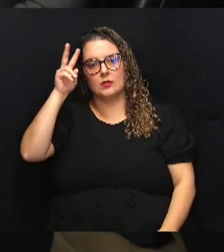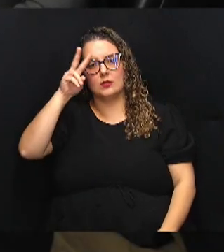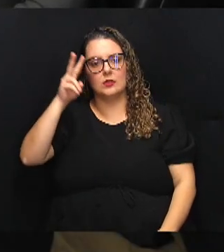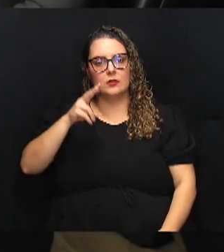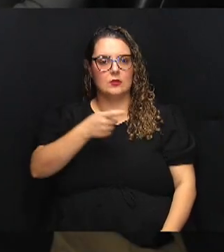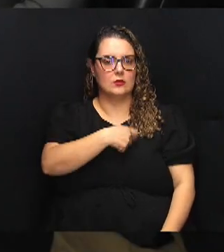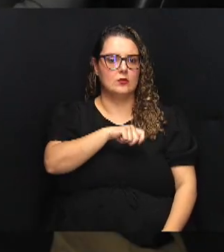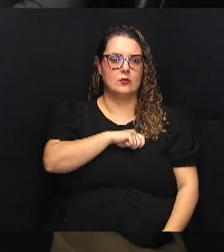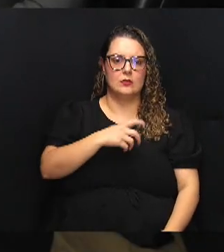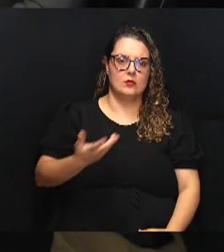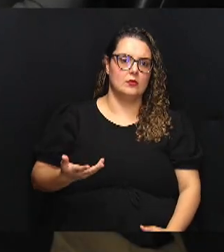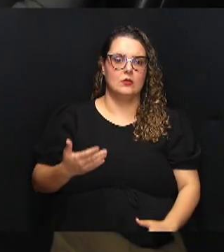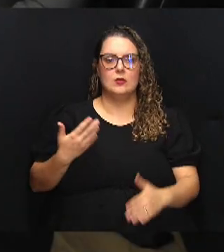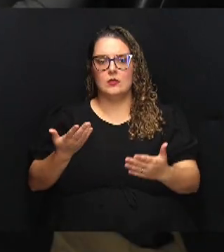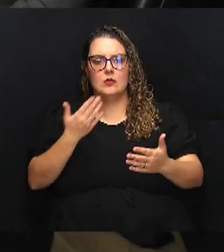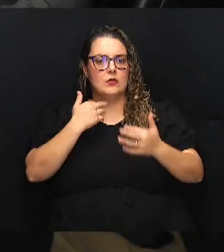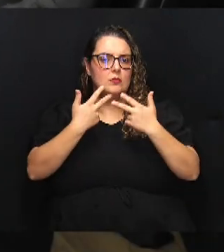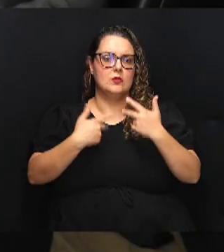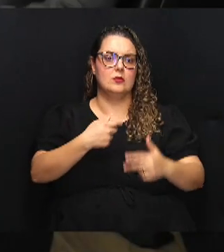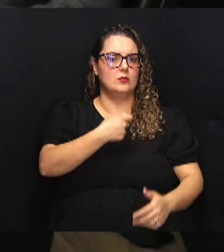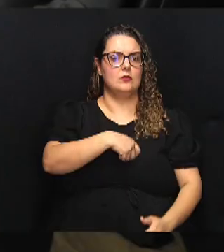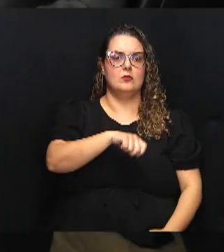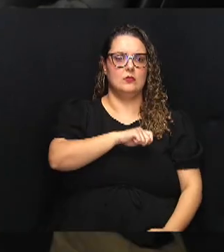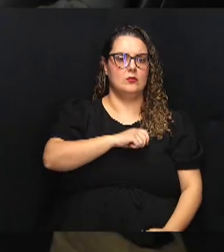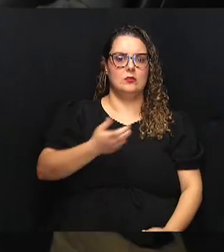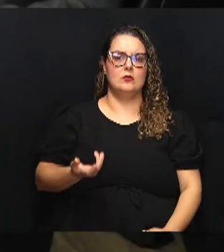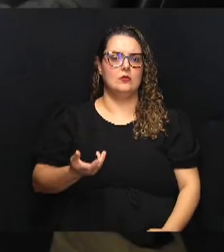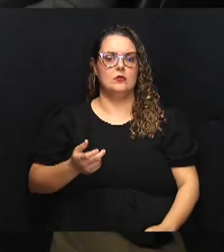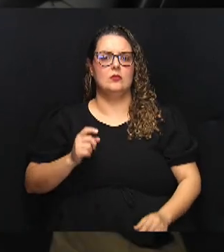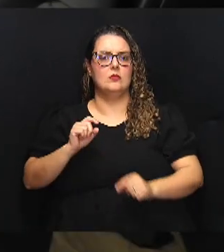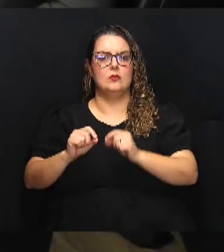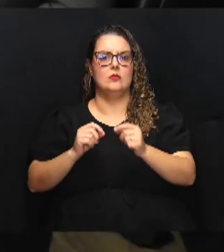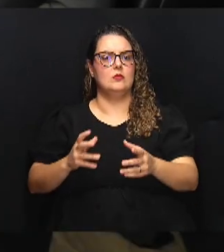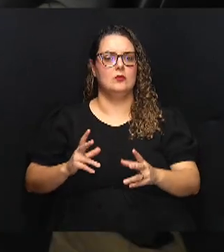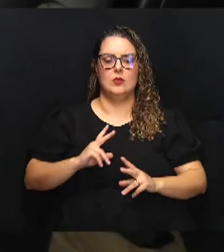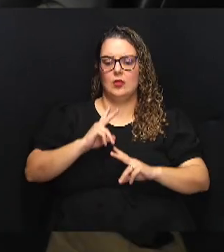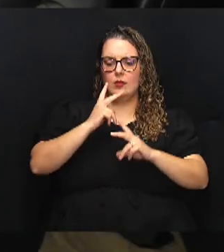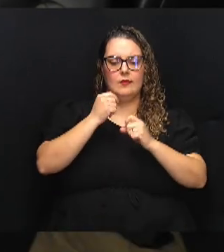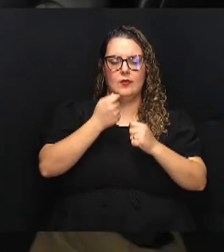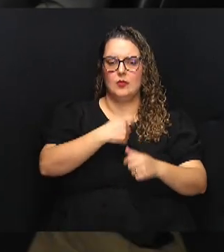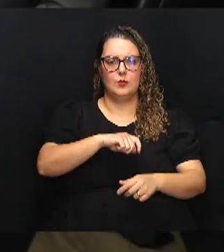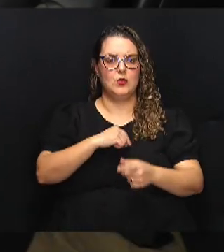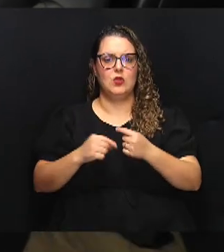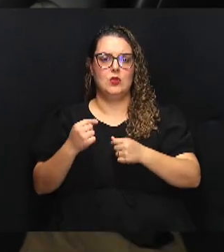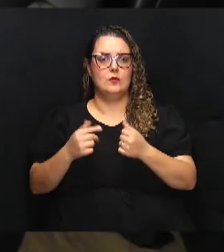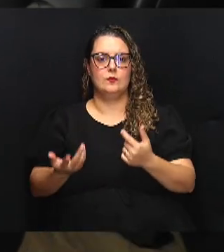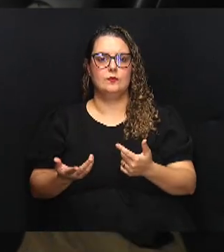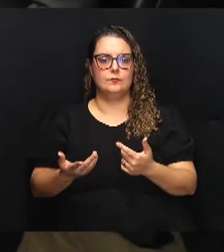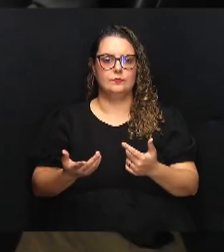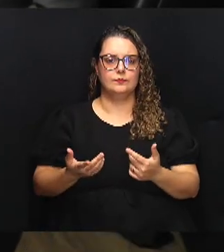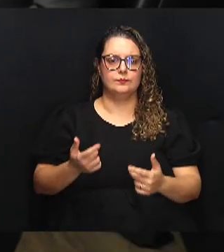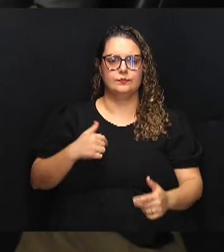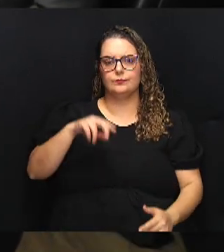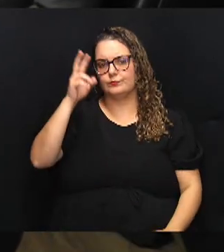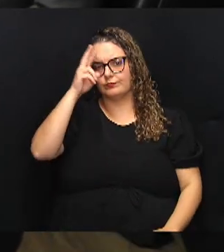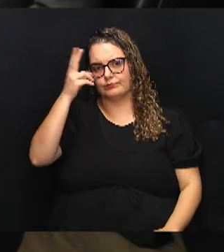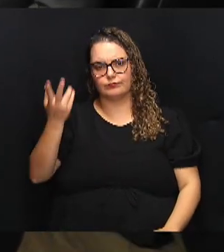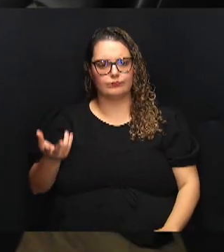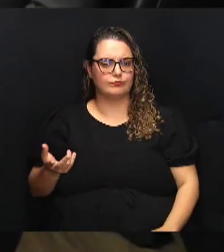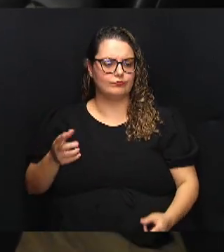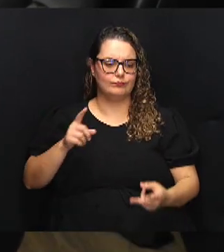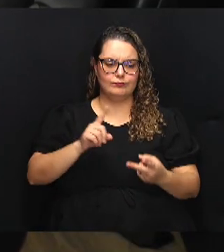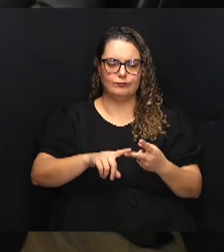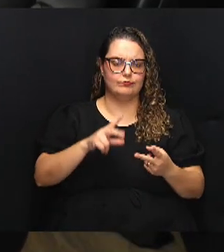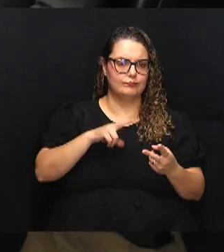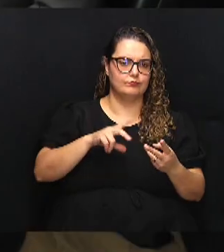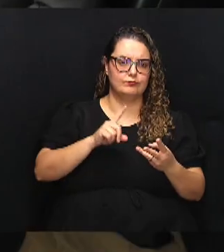Espanha, então qual que é o alimento da Espanha, o que é a força da Espanha, da economia, e eu lembro que tinha de Portugal, tinha